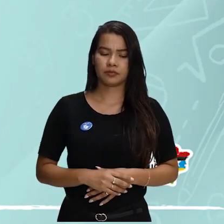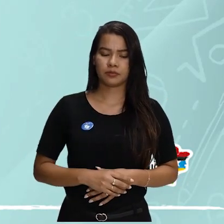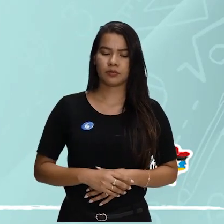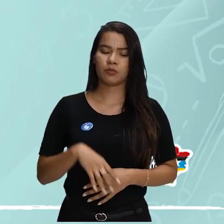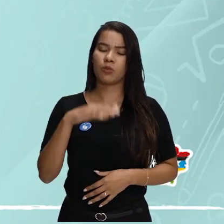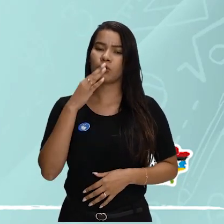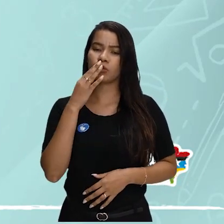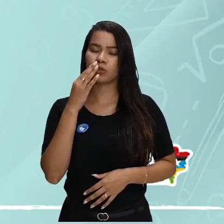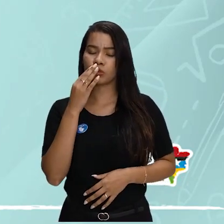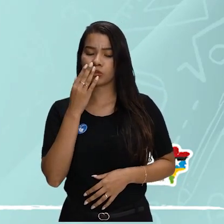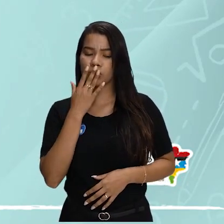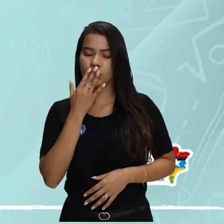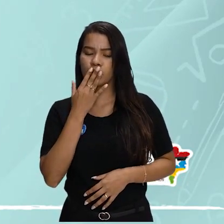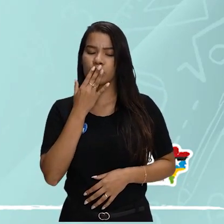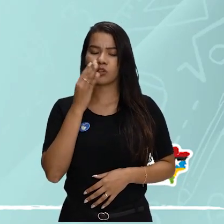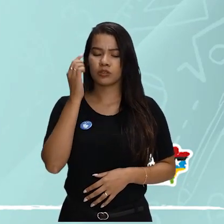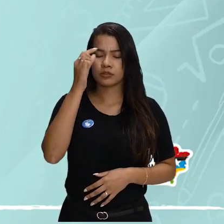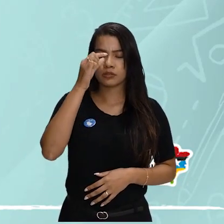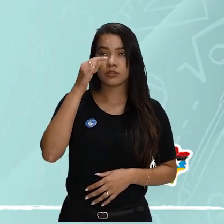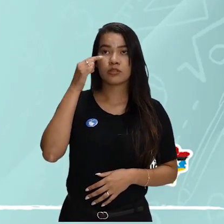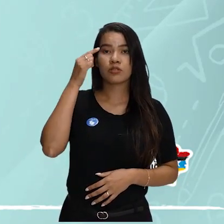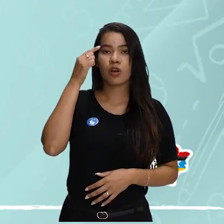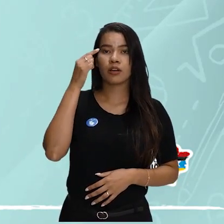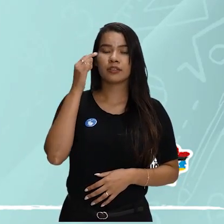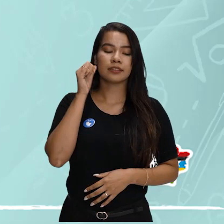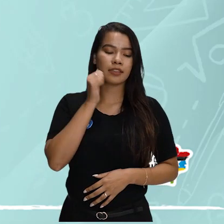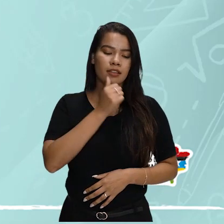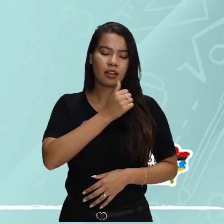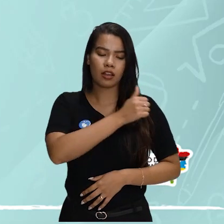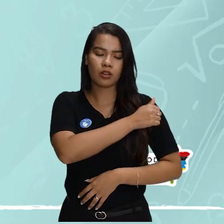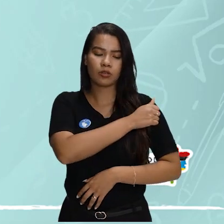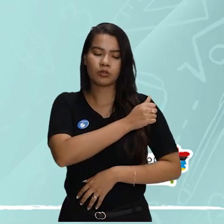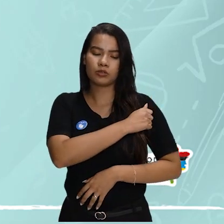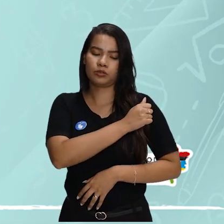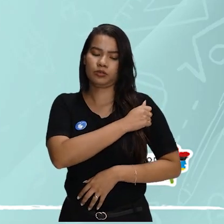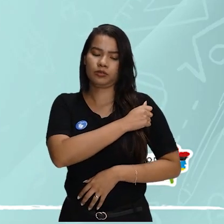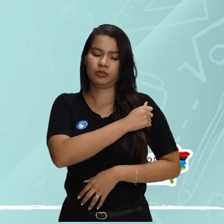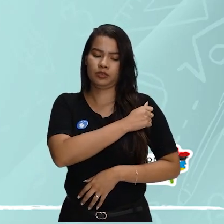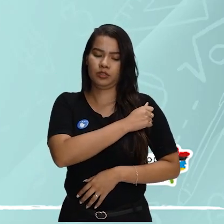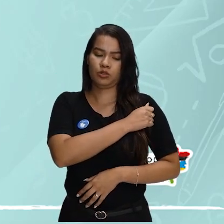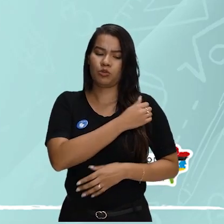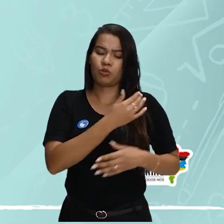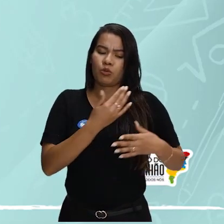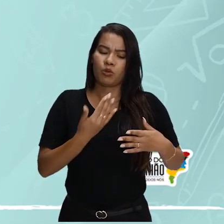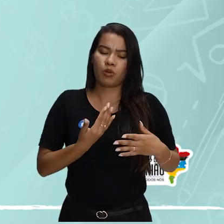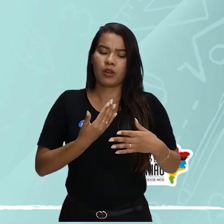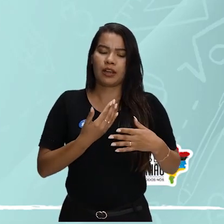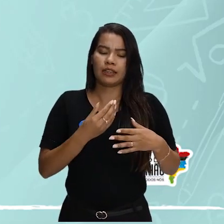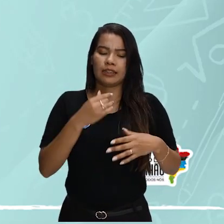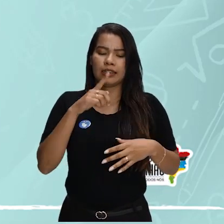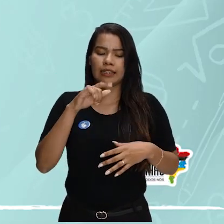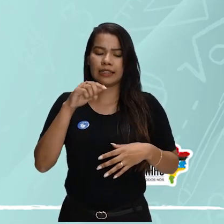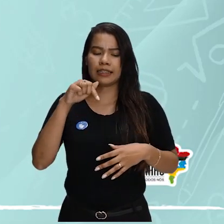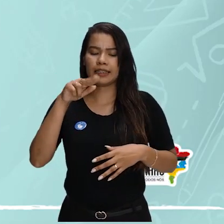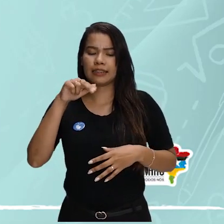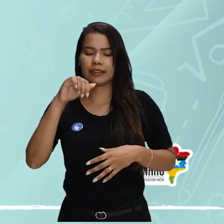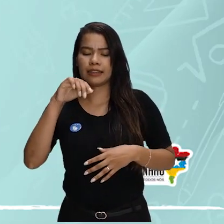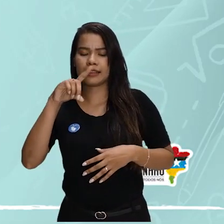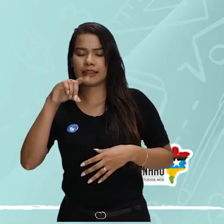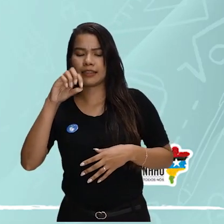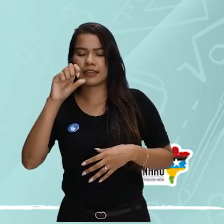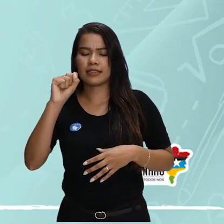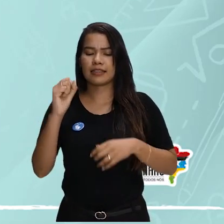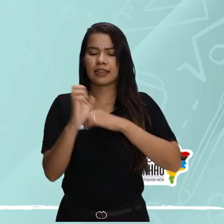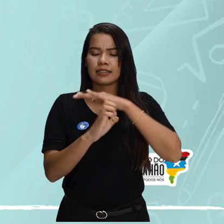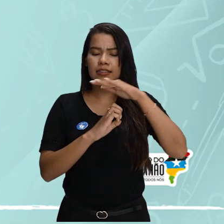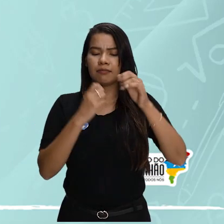alunas, índice de liquidez das indústrias capixabas, produção de café no Brasil, nível